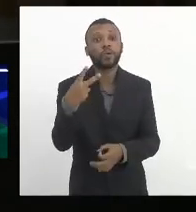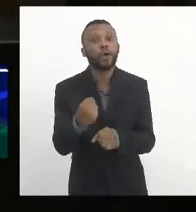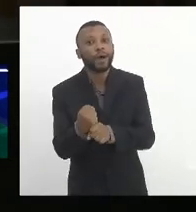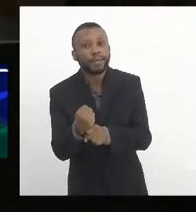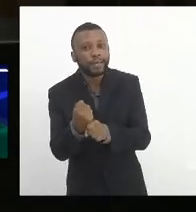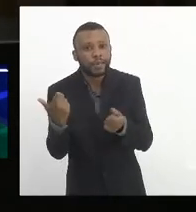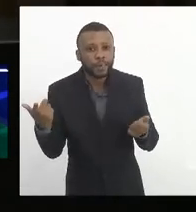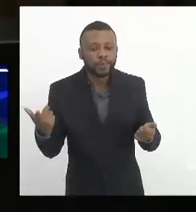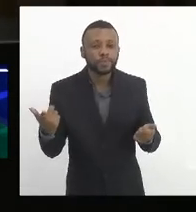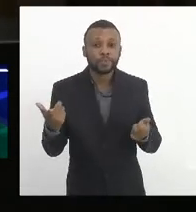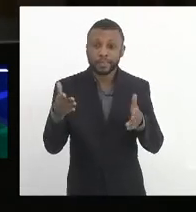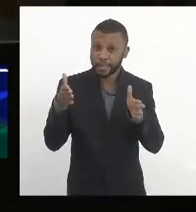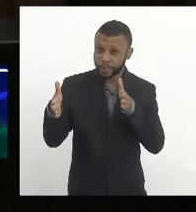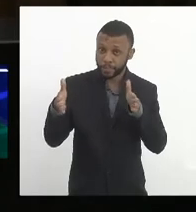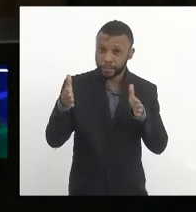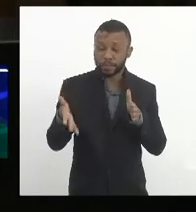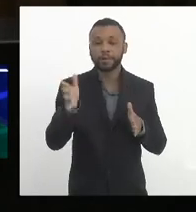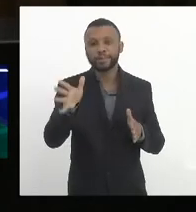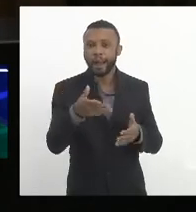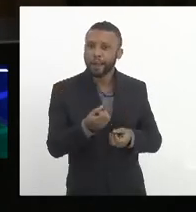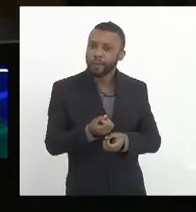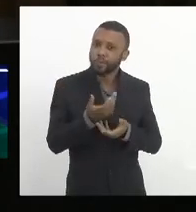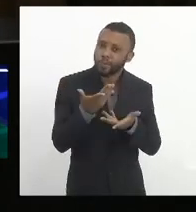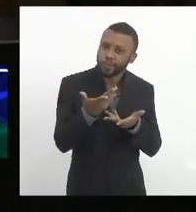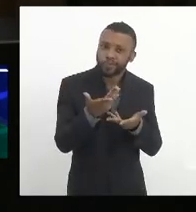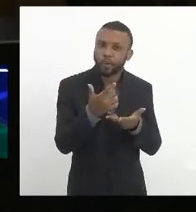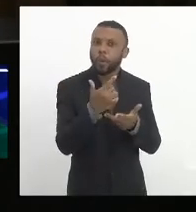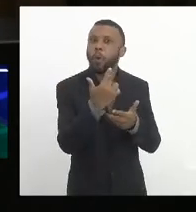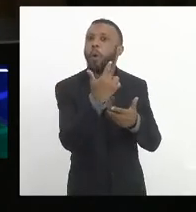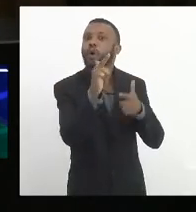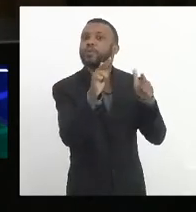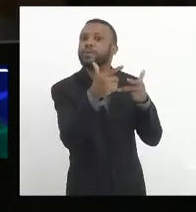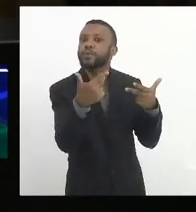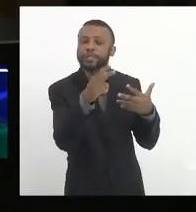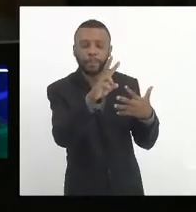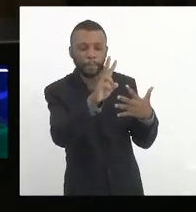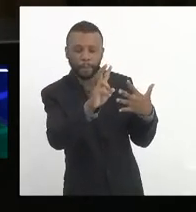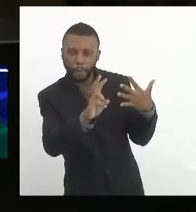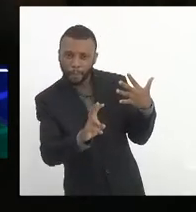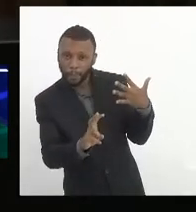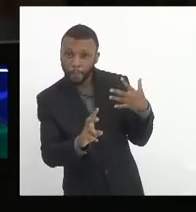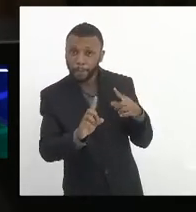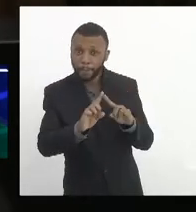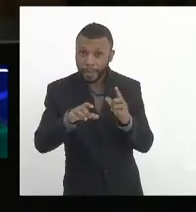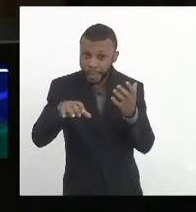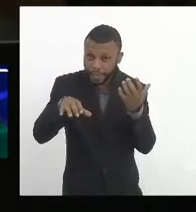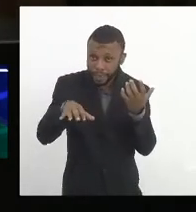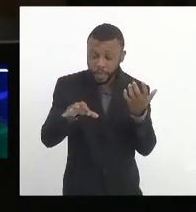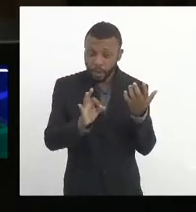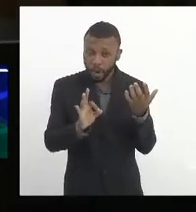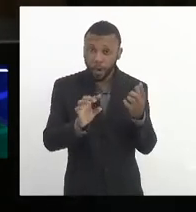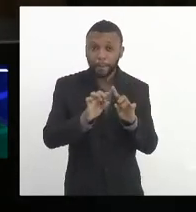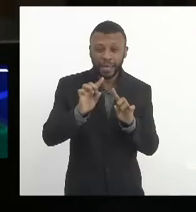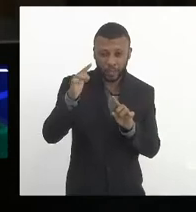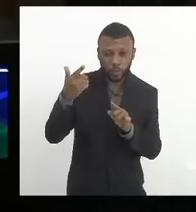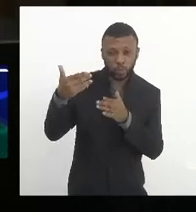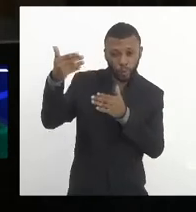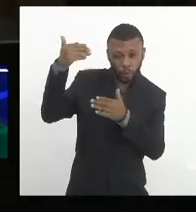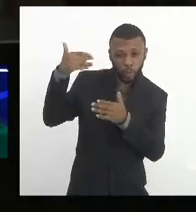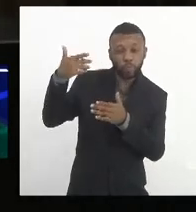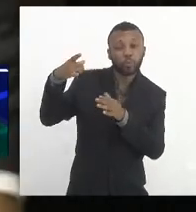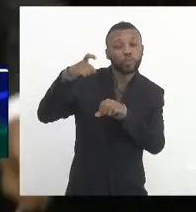e nesse período já se manifestaram sobre outras coisas aqui nesse cenário não mas no outro quando